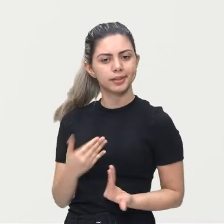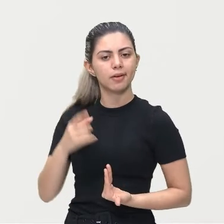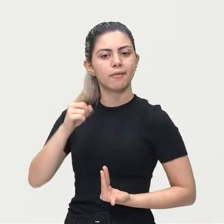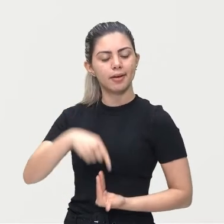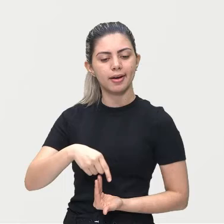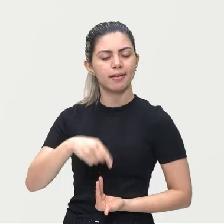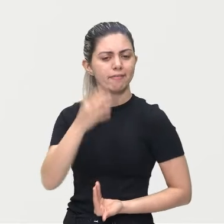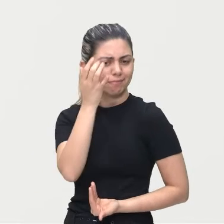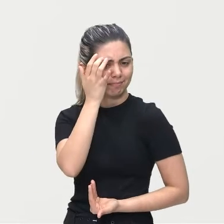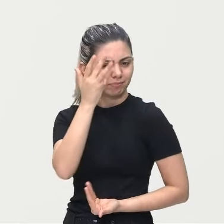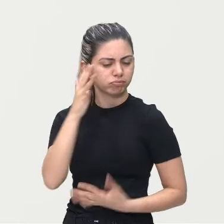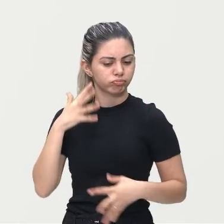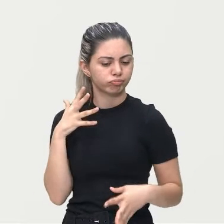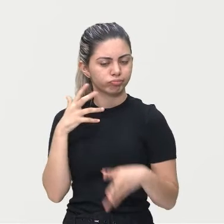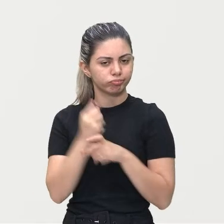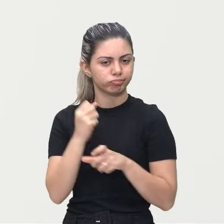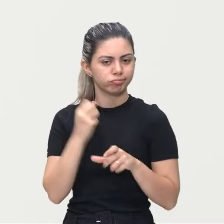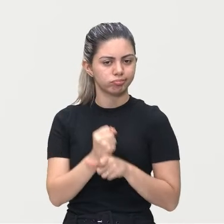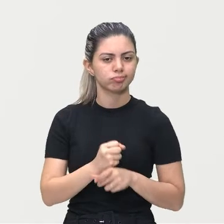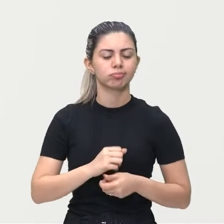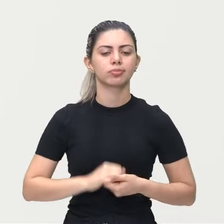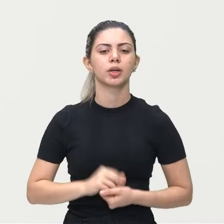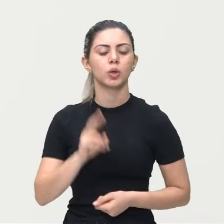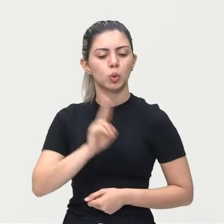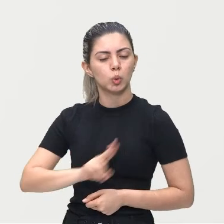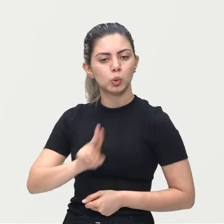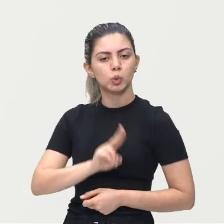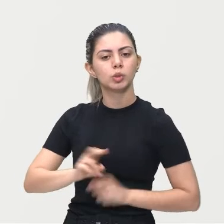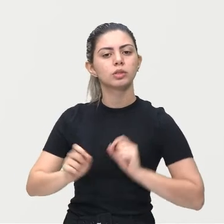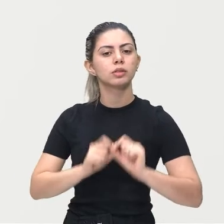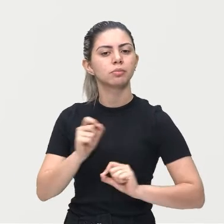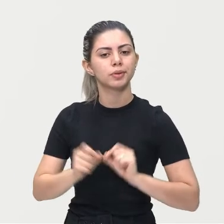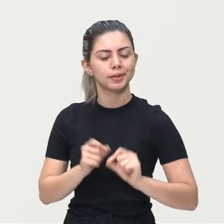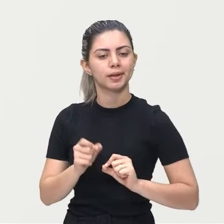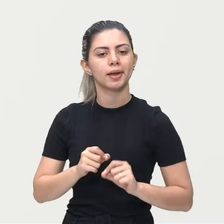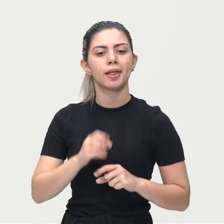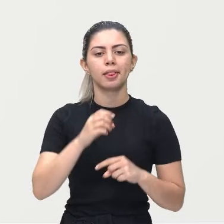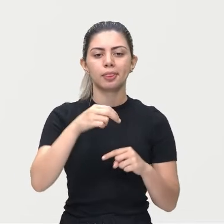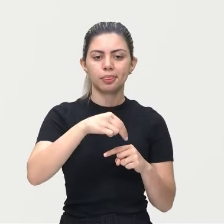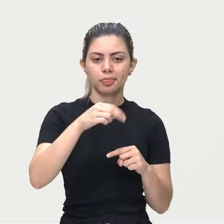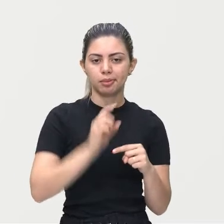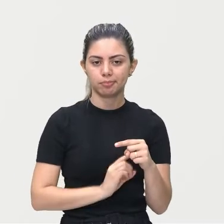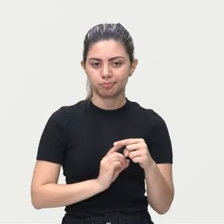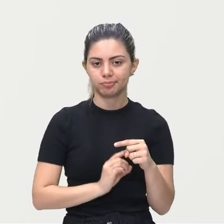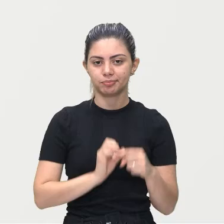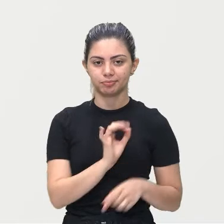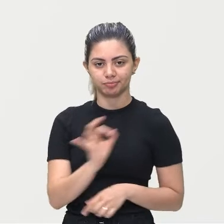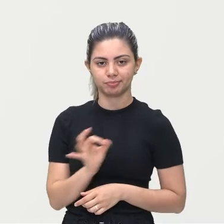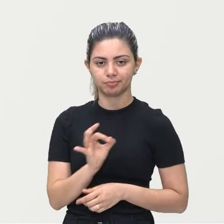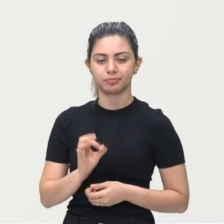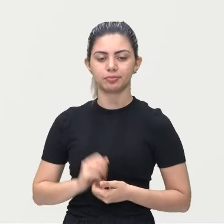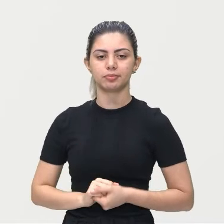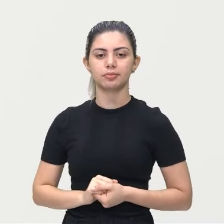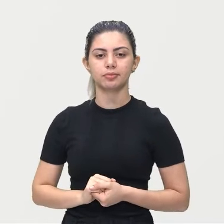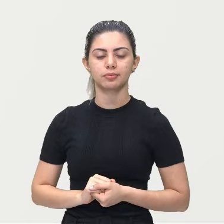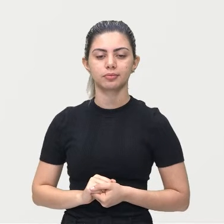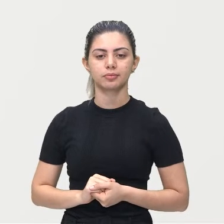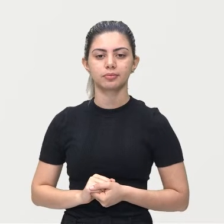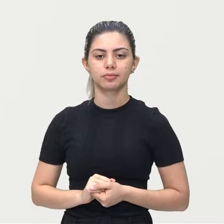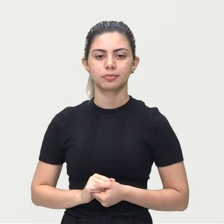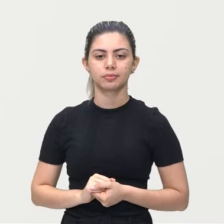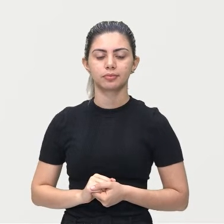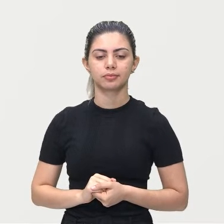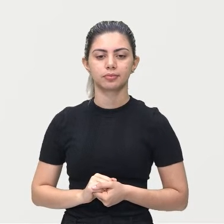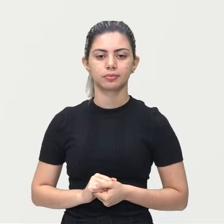que você trabalha quando você está na forma decimal, certo? Adicionando